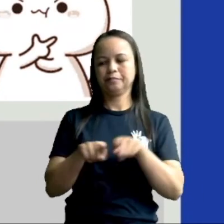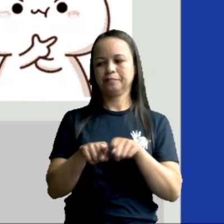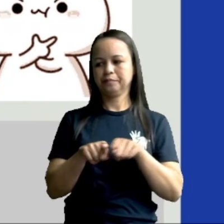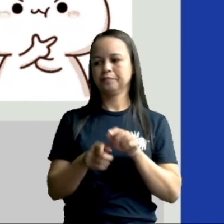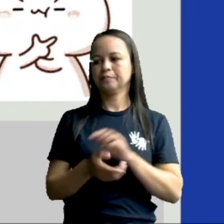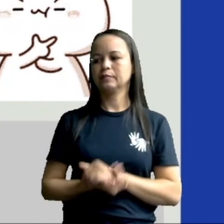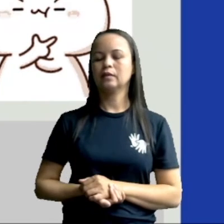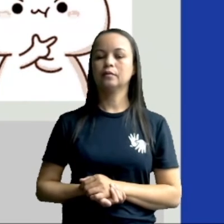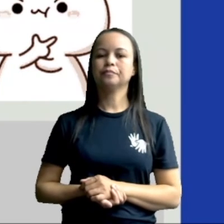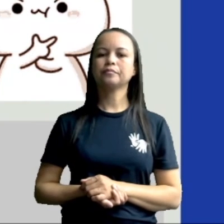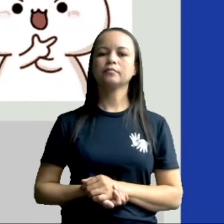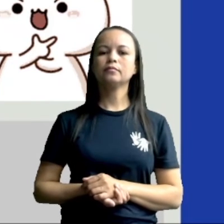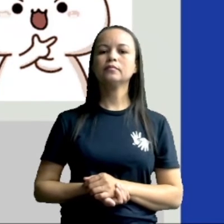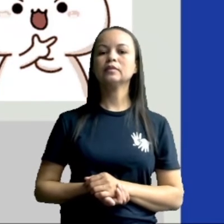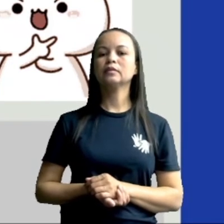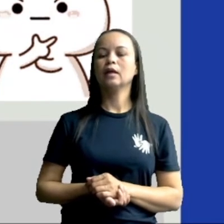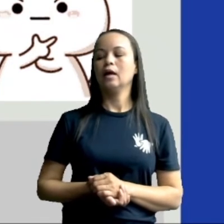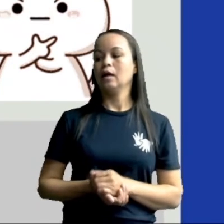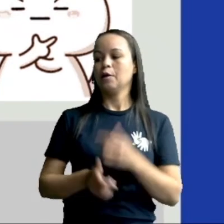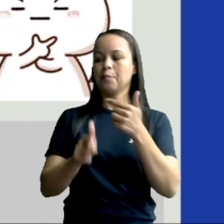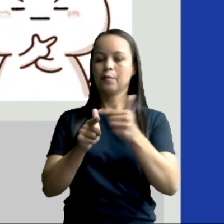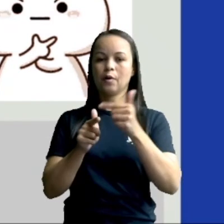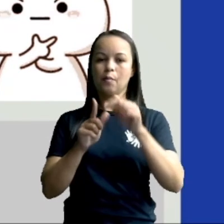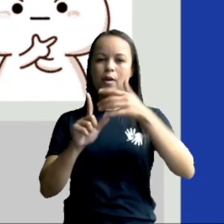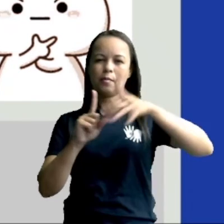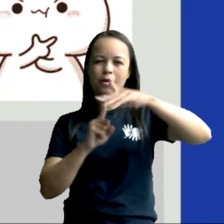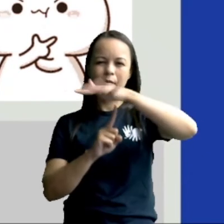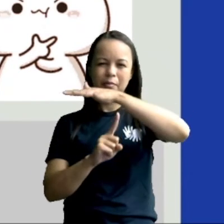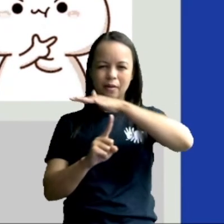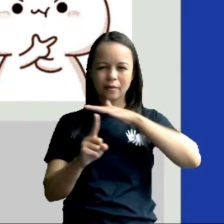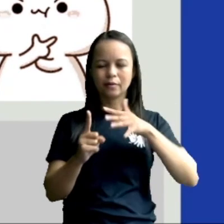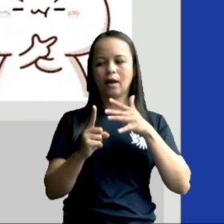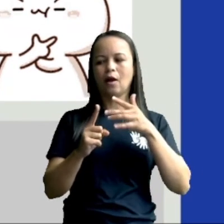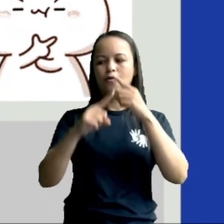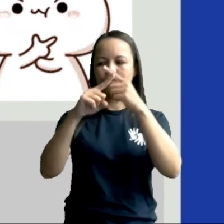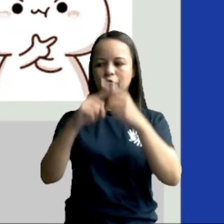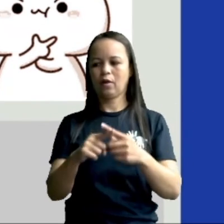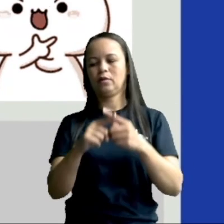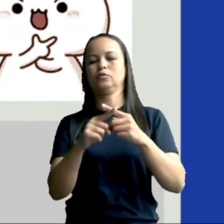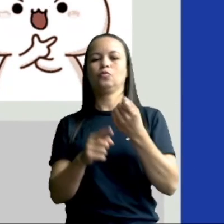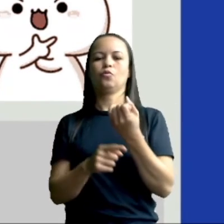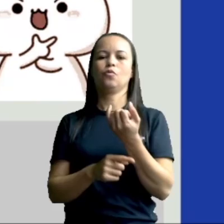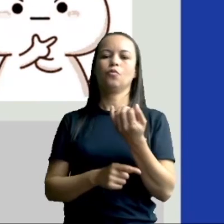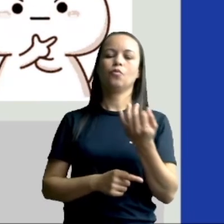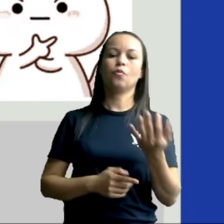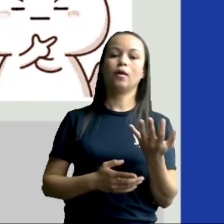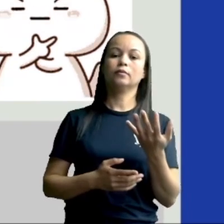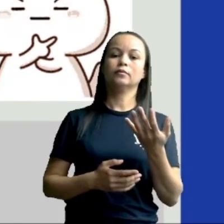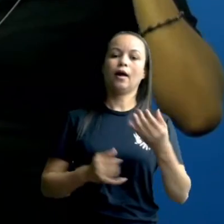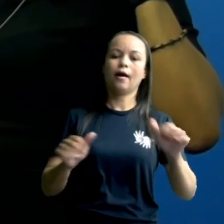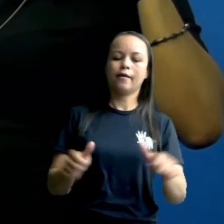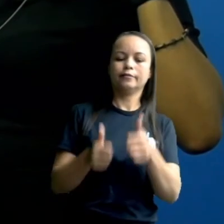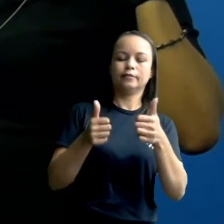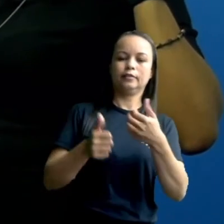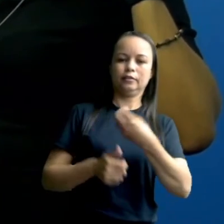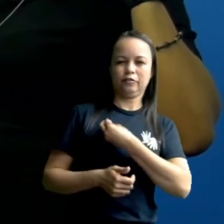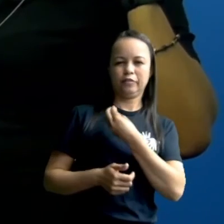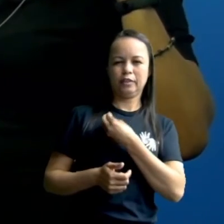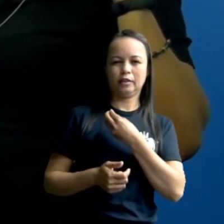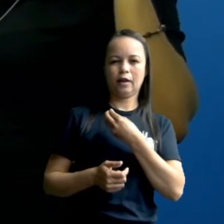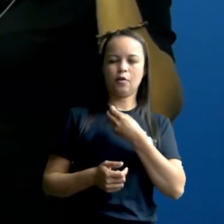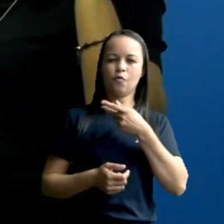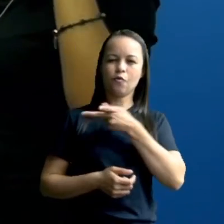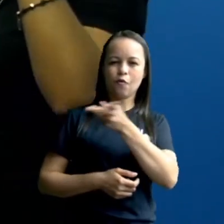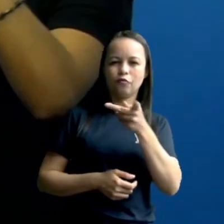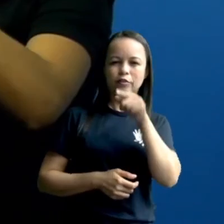degradação ambiental versus qualidade de vida. Vamos pensar nessa relação? Convido você em casa a começar a pensar,